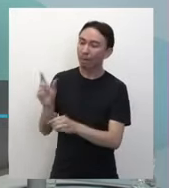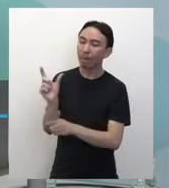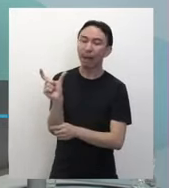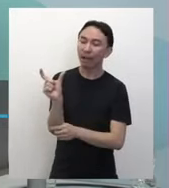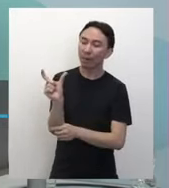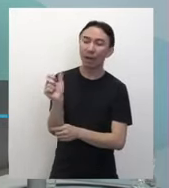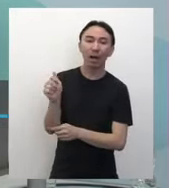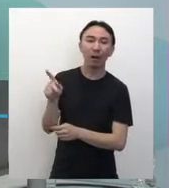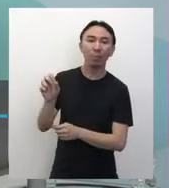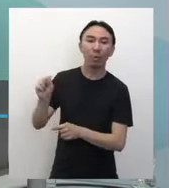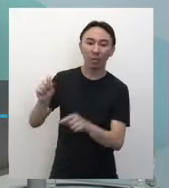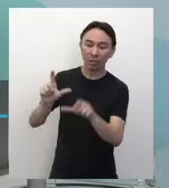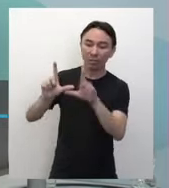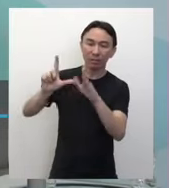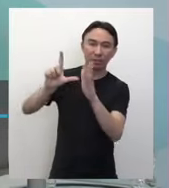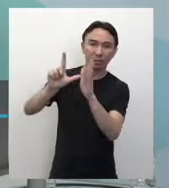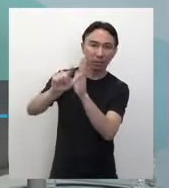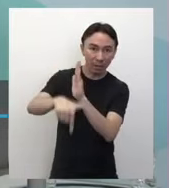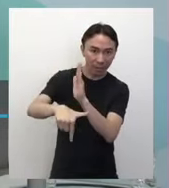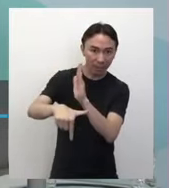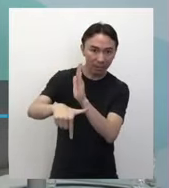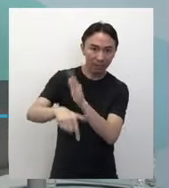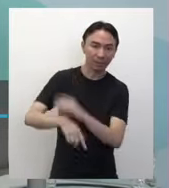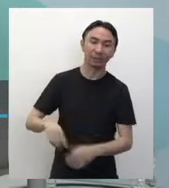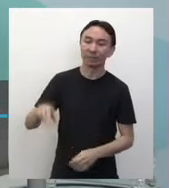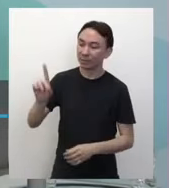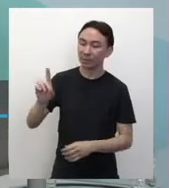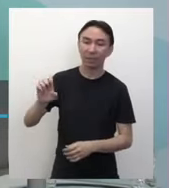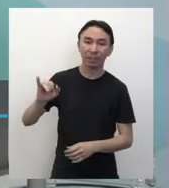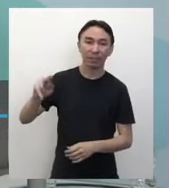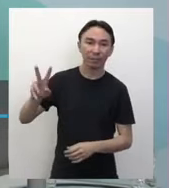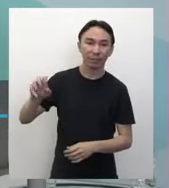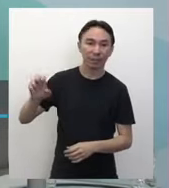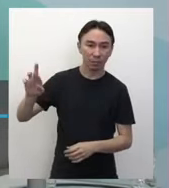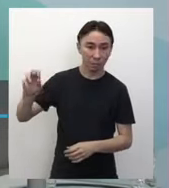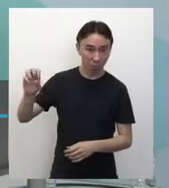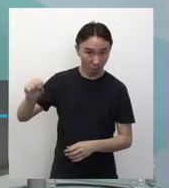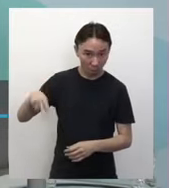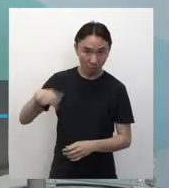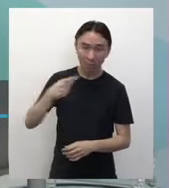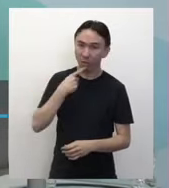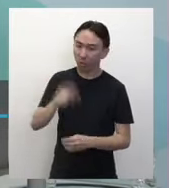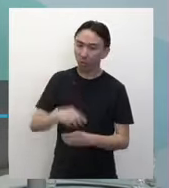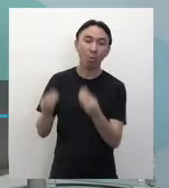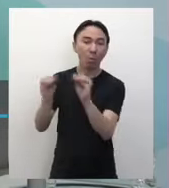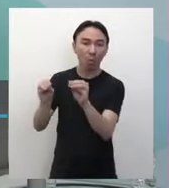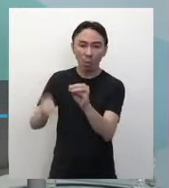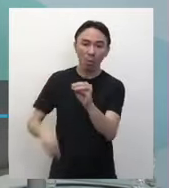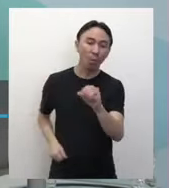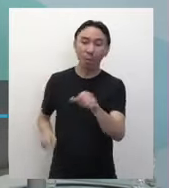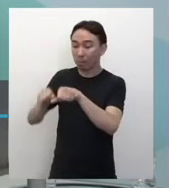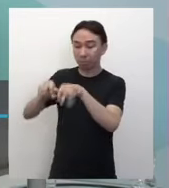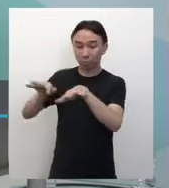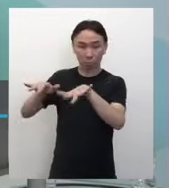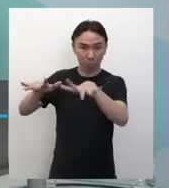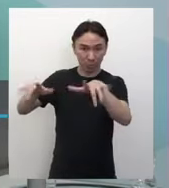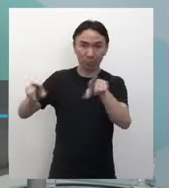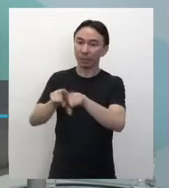O Davidson da Promárcia colocou pandemia e continuar. O Miguel Souza do Promário